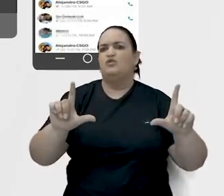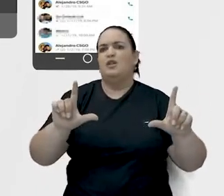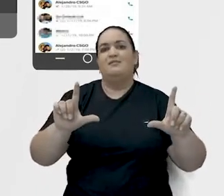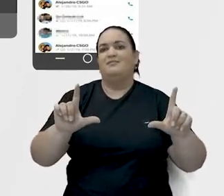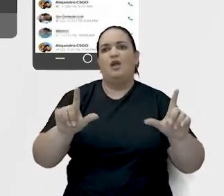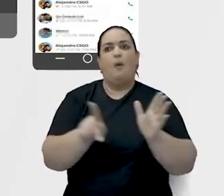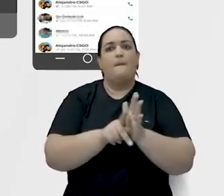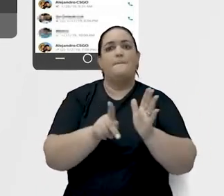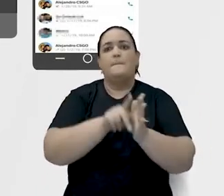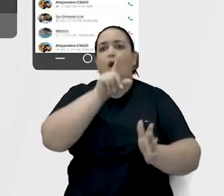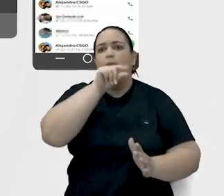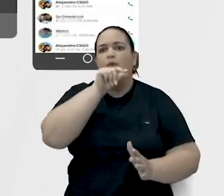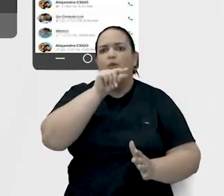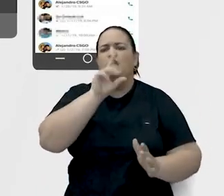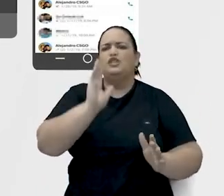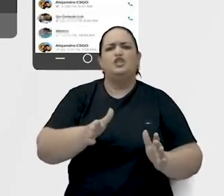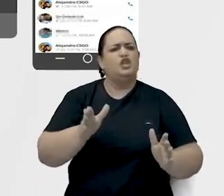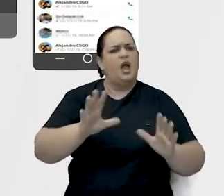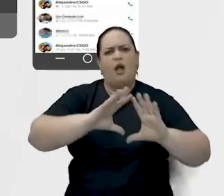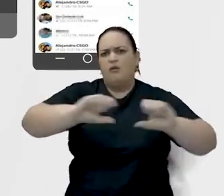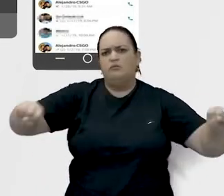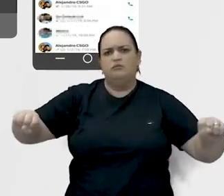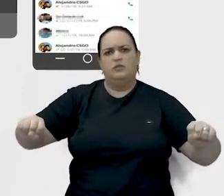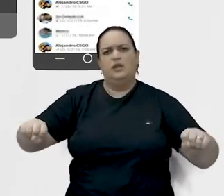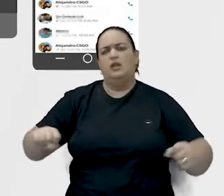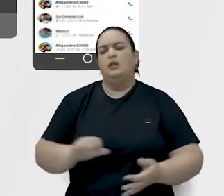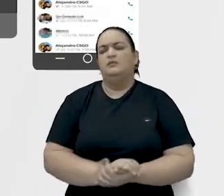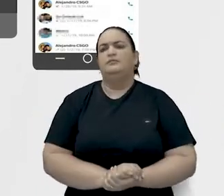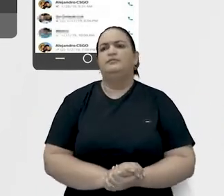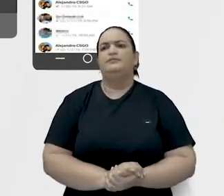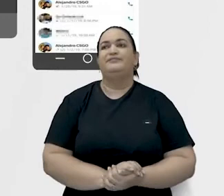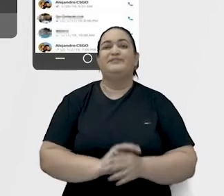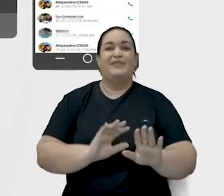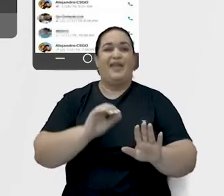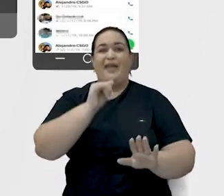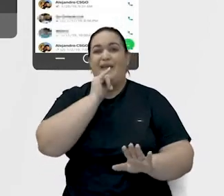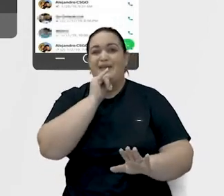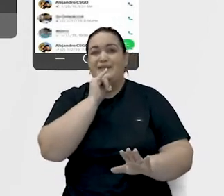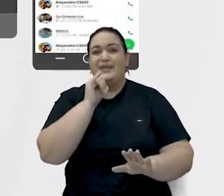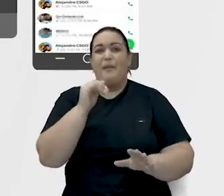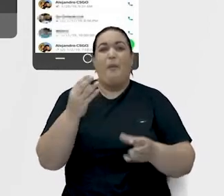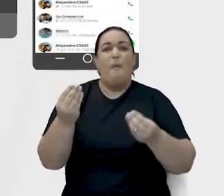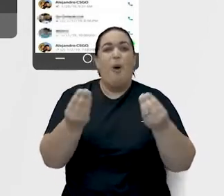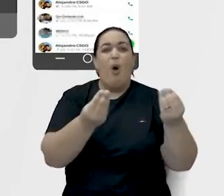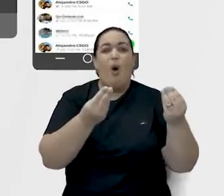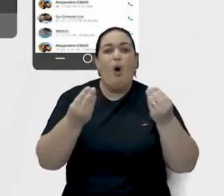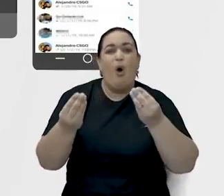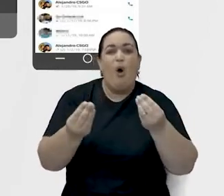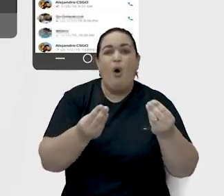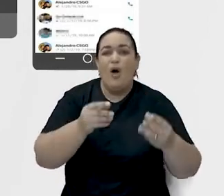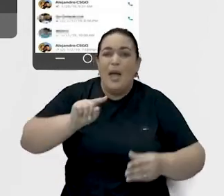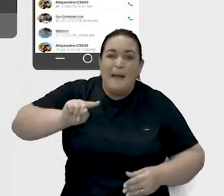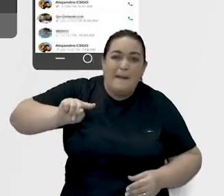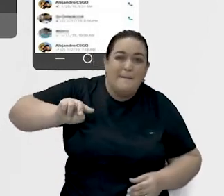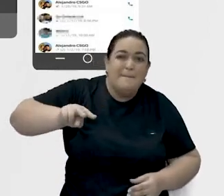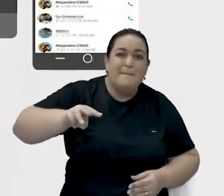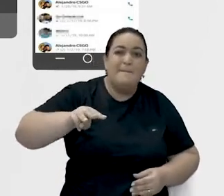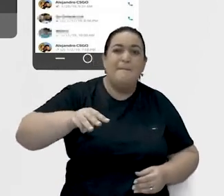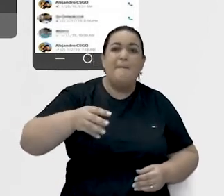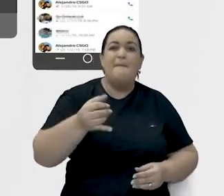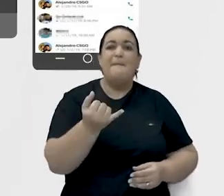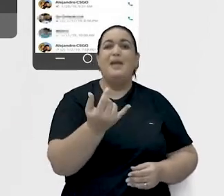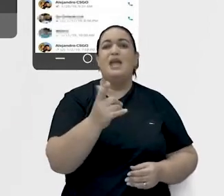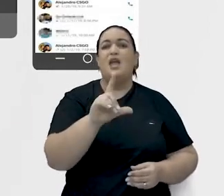informação. Mas se a gente leva em consideração que milhões e milhões de tweets são publicados por